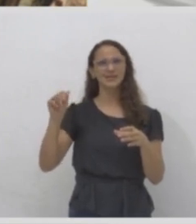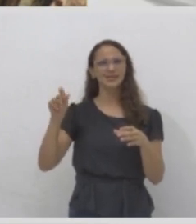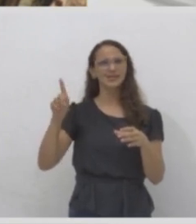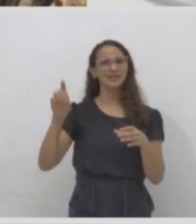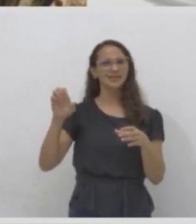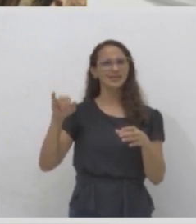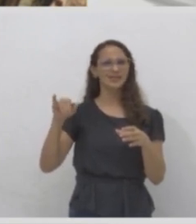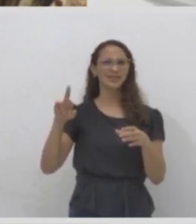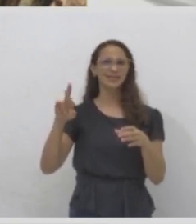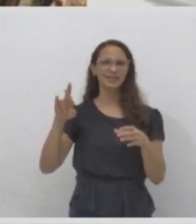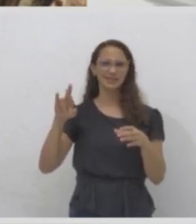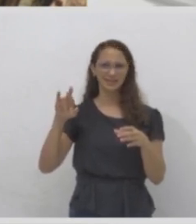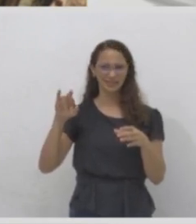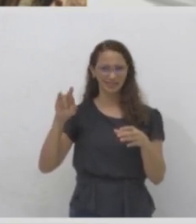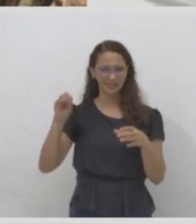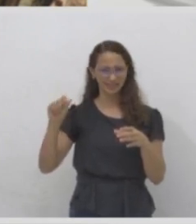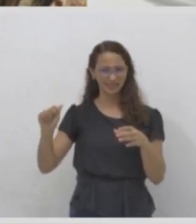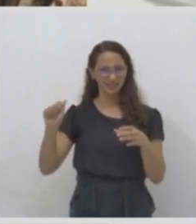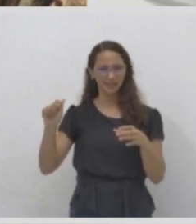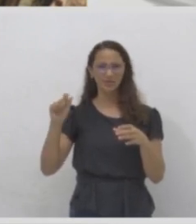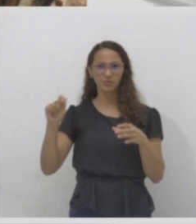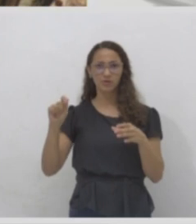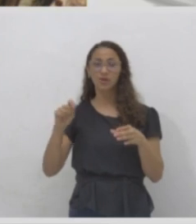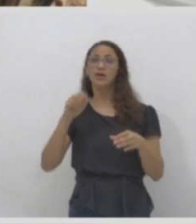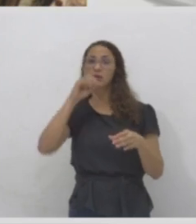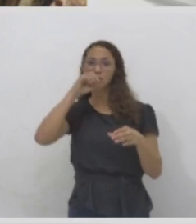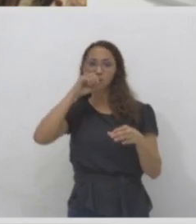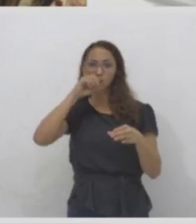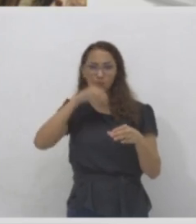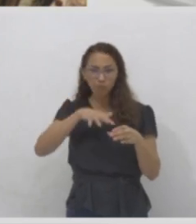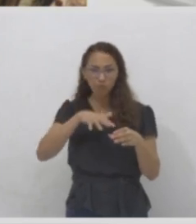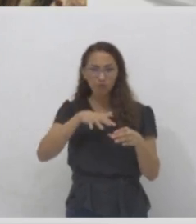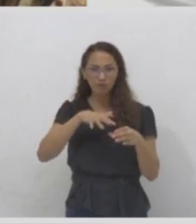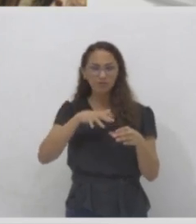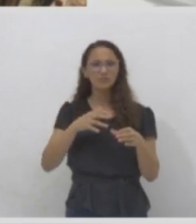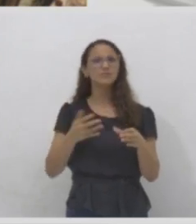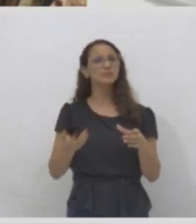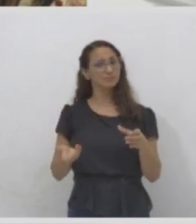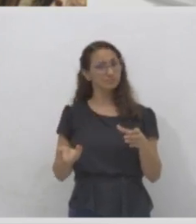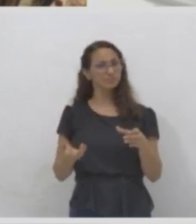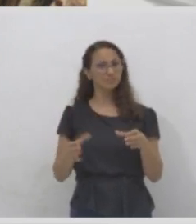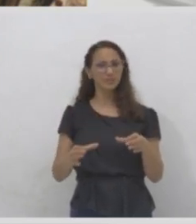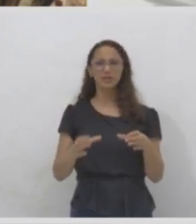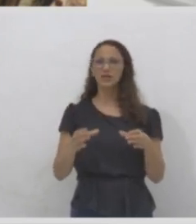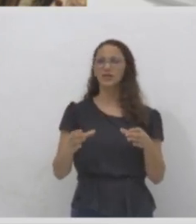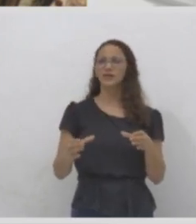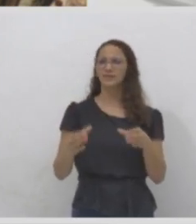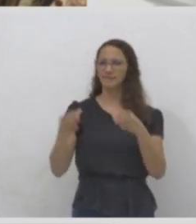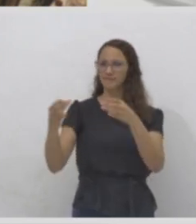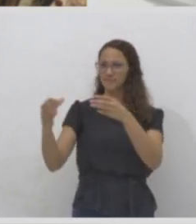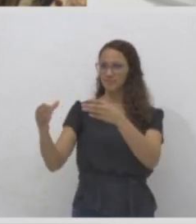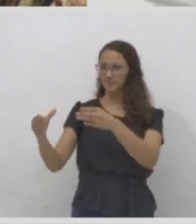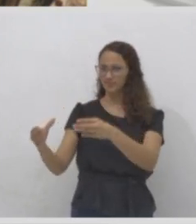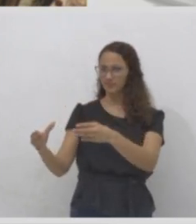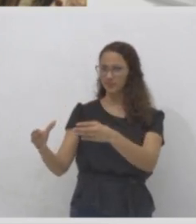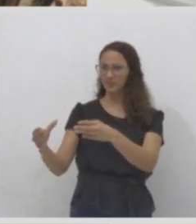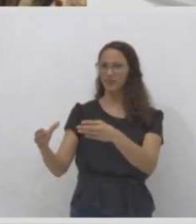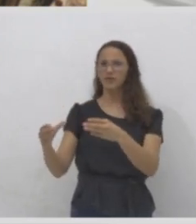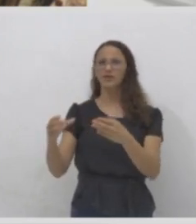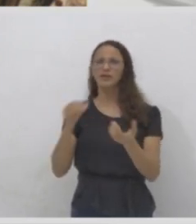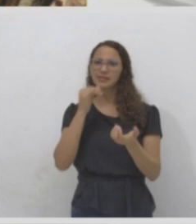escarrar. As escarradeiras, elas eram oferecidas, elas eram depositadas